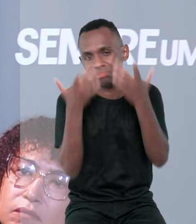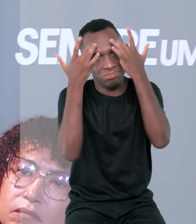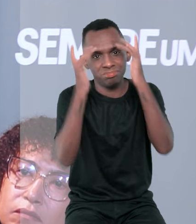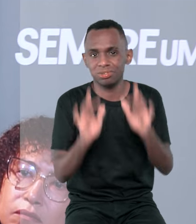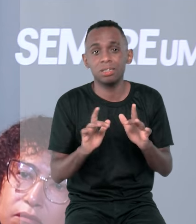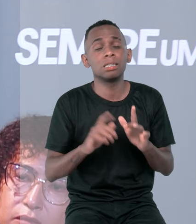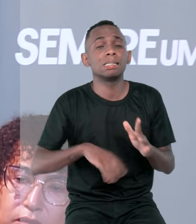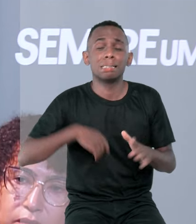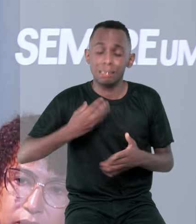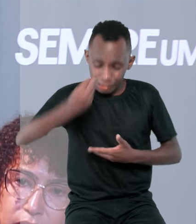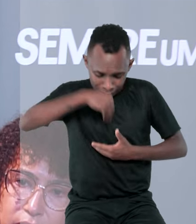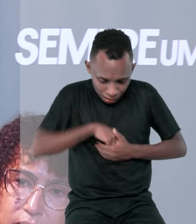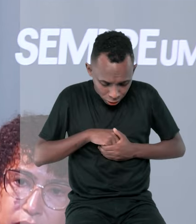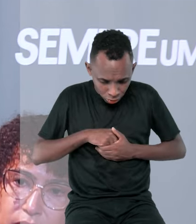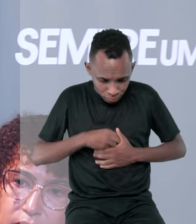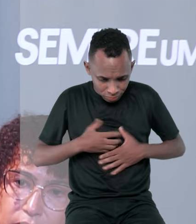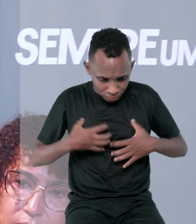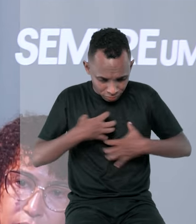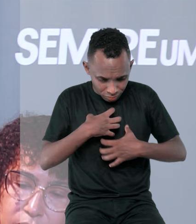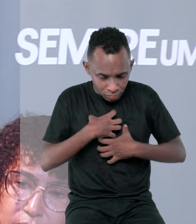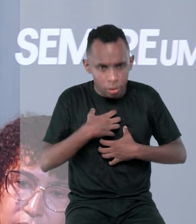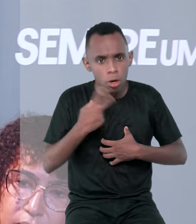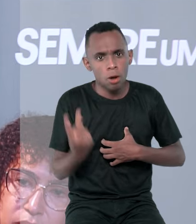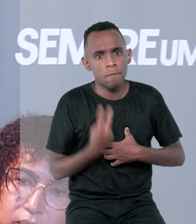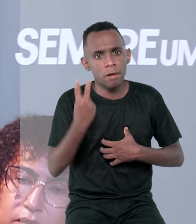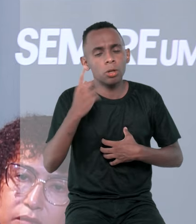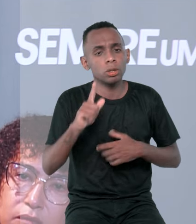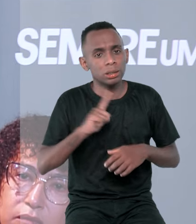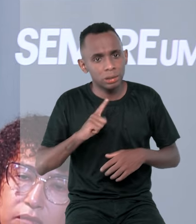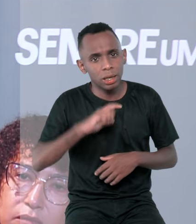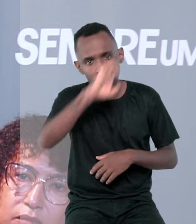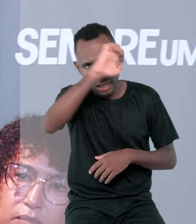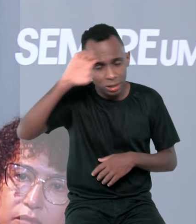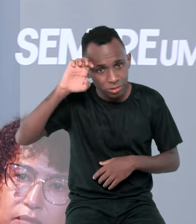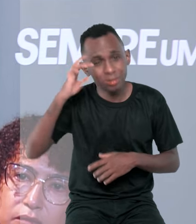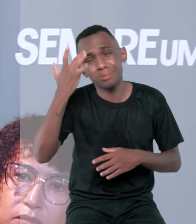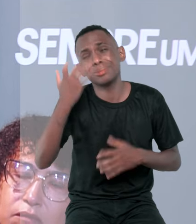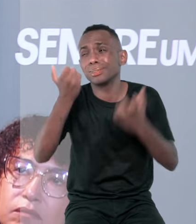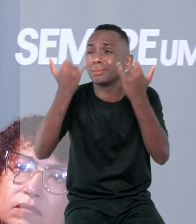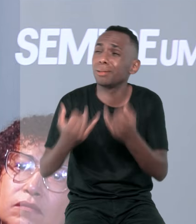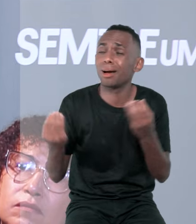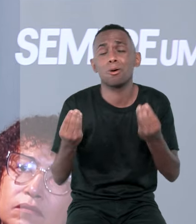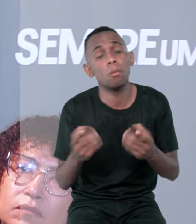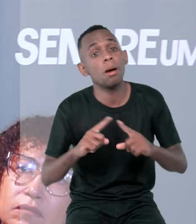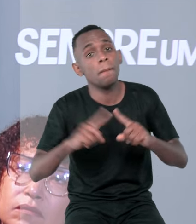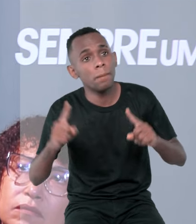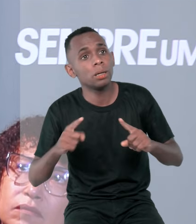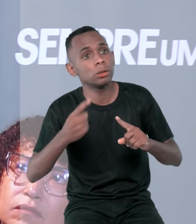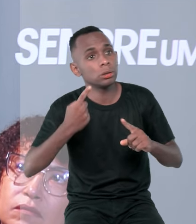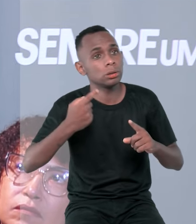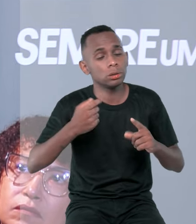e construir dentro de si uma espécie de balança ética e não sei explicar bem como uma porra